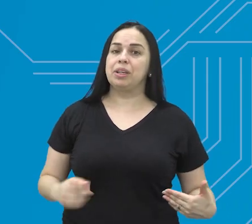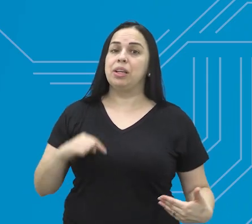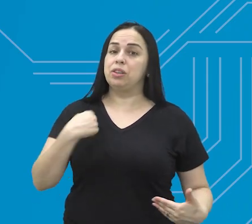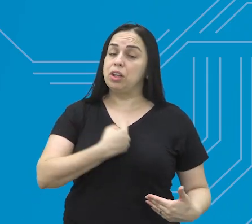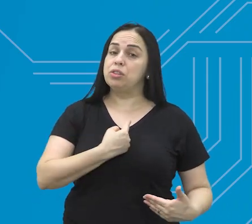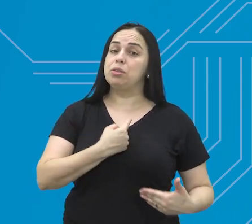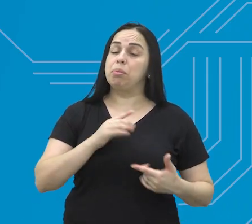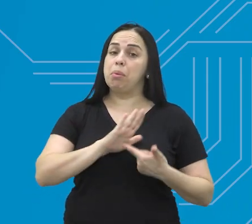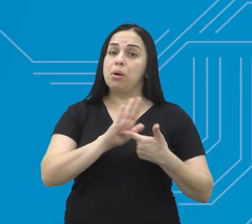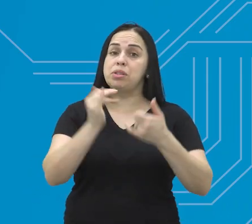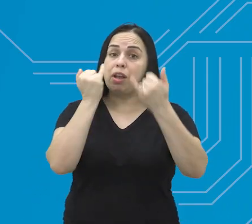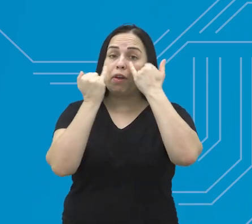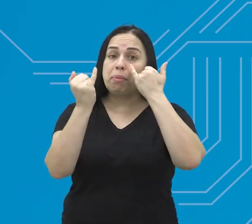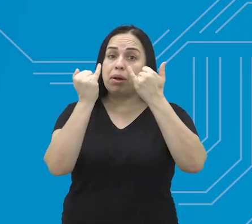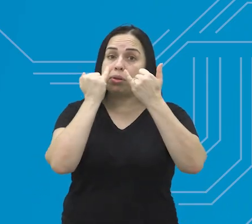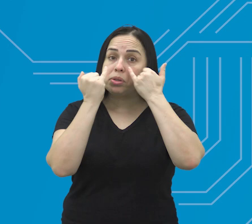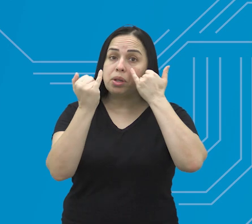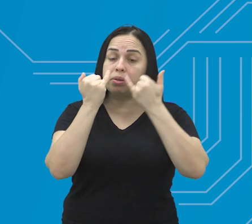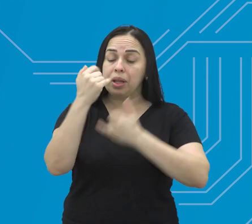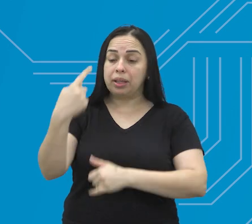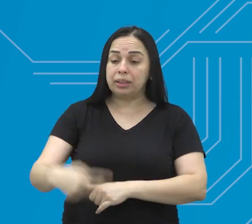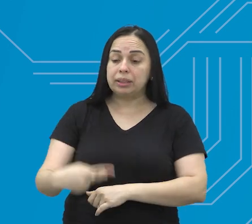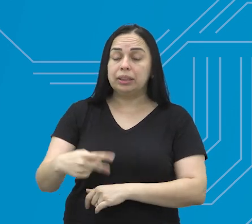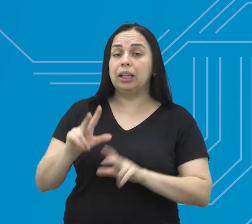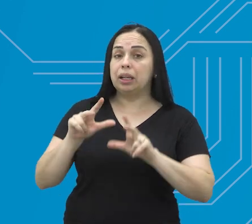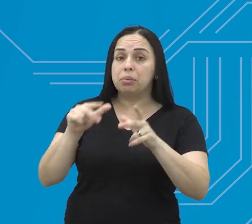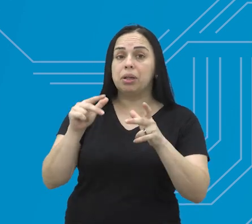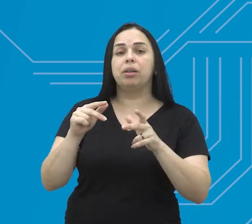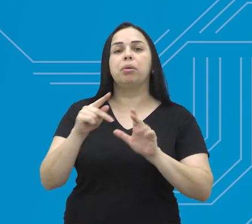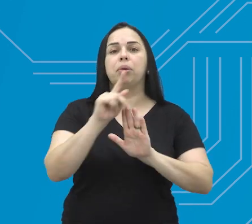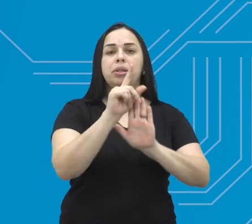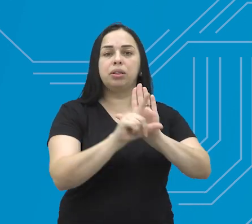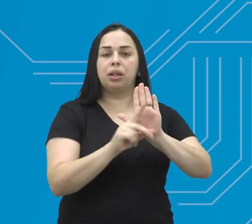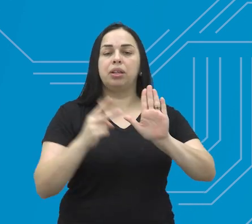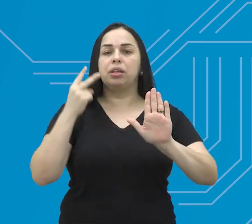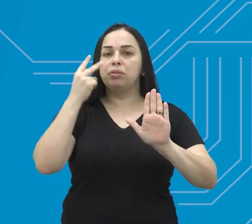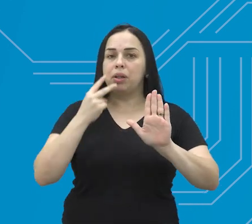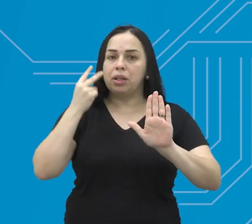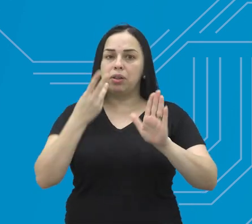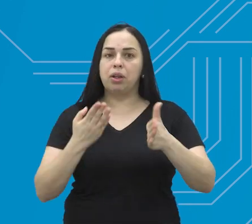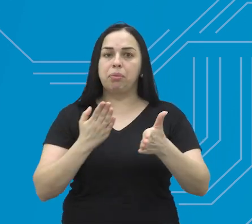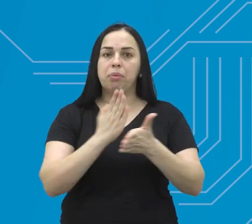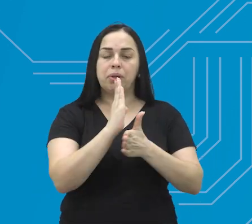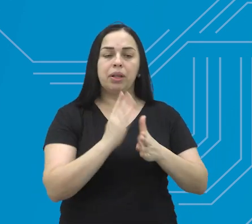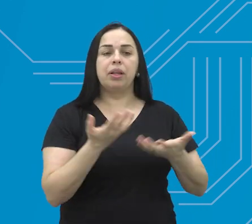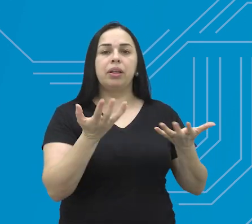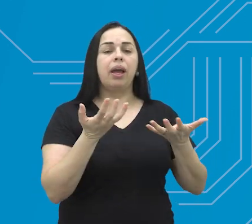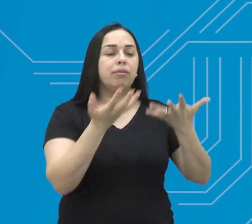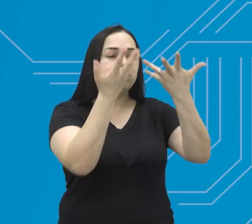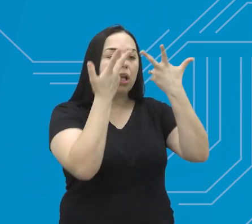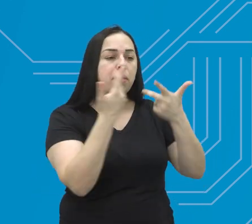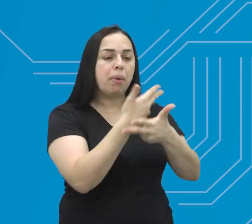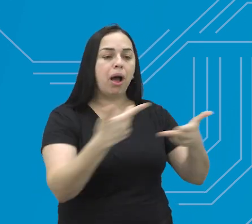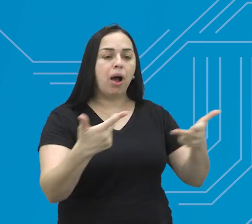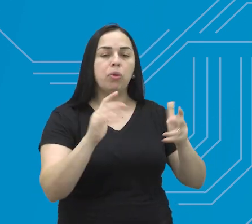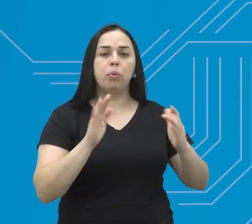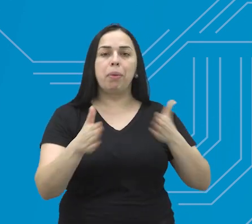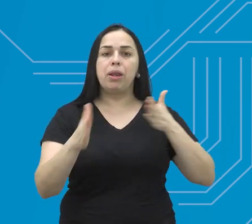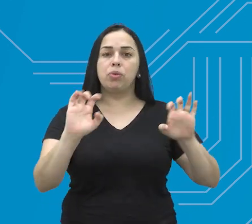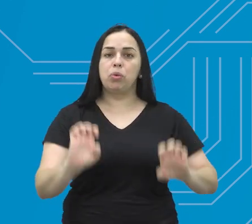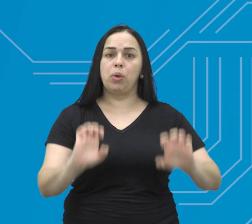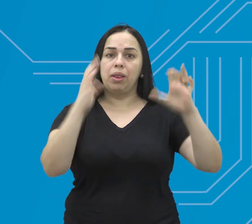gente segue com informação do Legislativo. Os vereadores aprovaram um projeto que prevê medidas para garantir o bem-estar